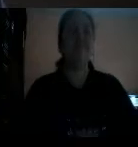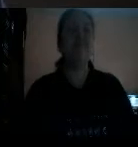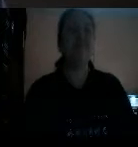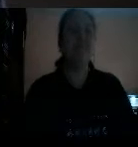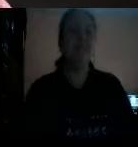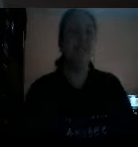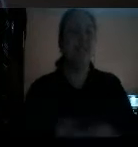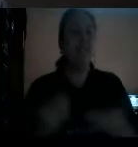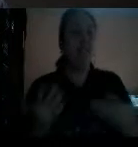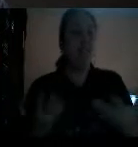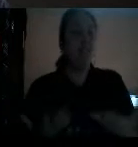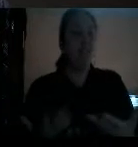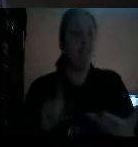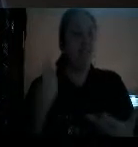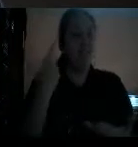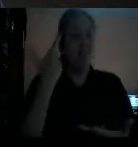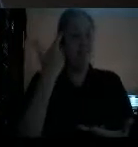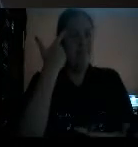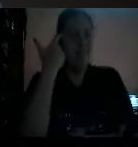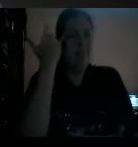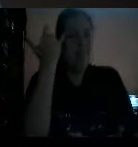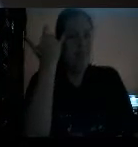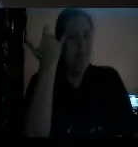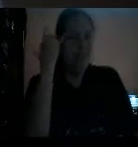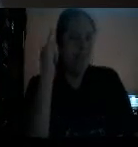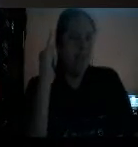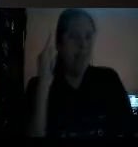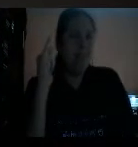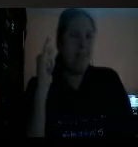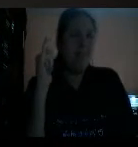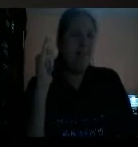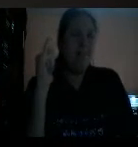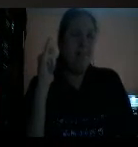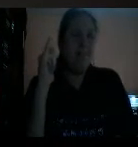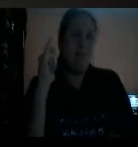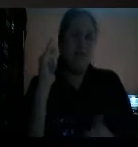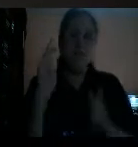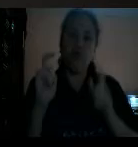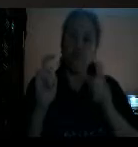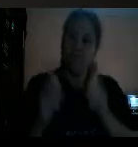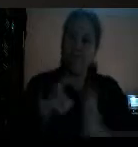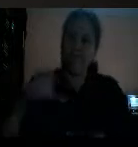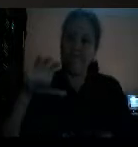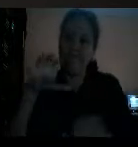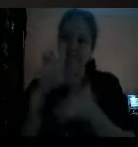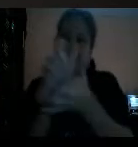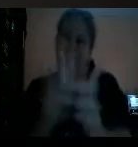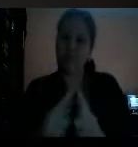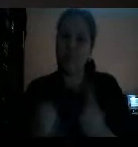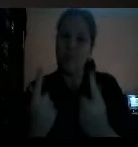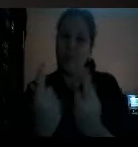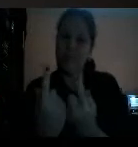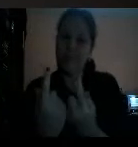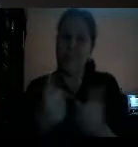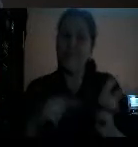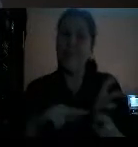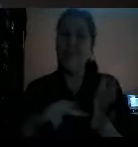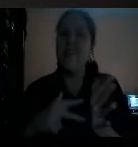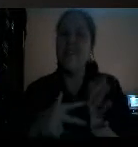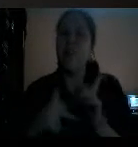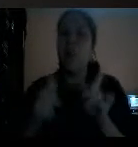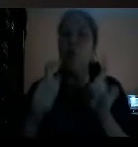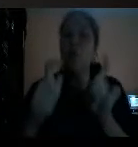ideiazinha dele do determinismo geográfico, ele vai dizer o quê? Que a localidade determina as